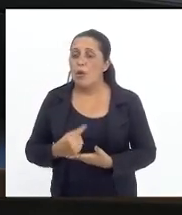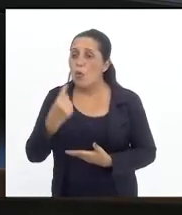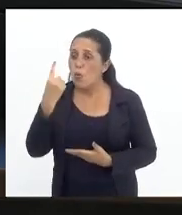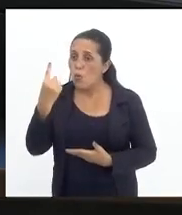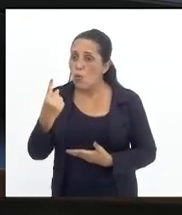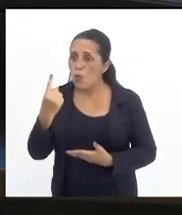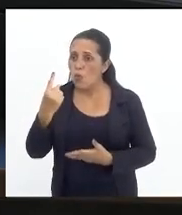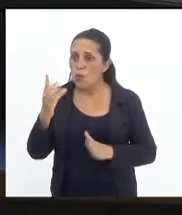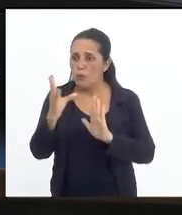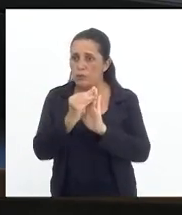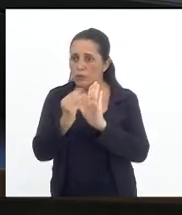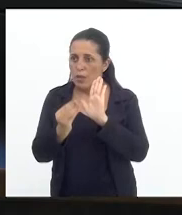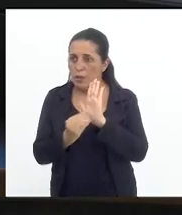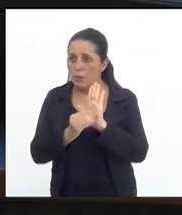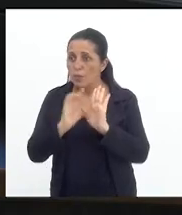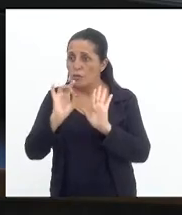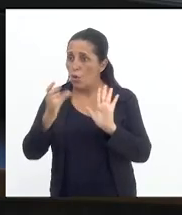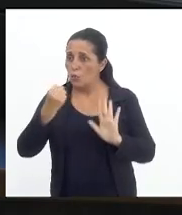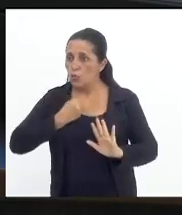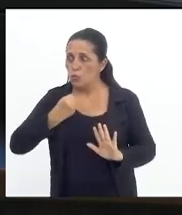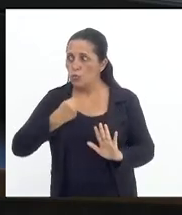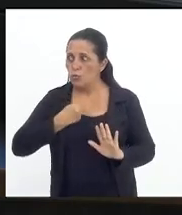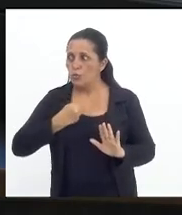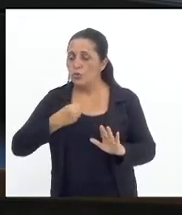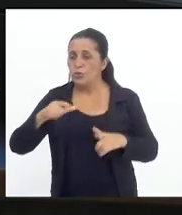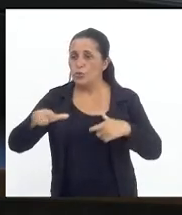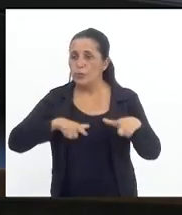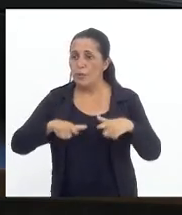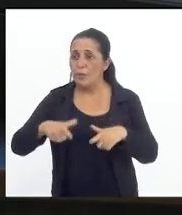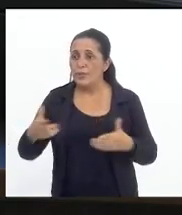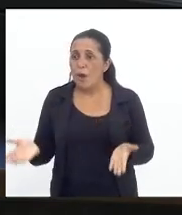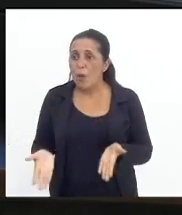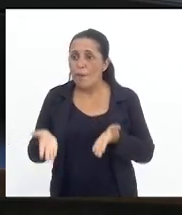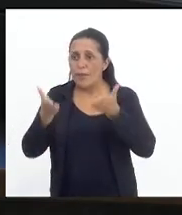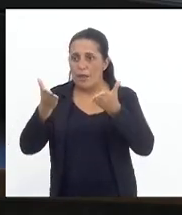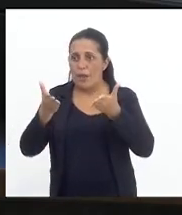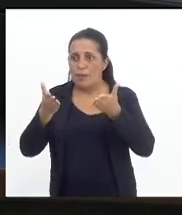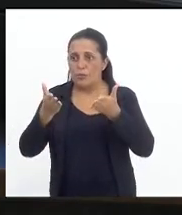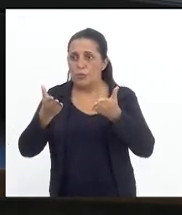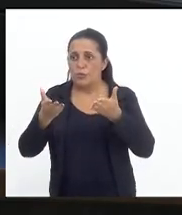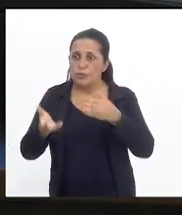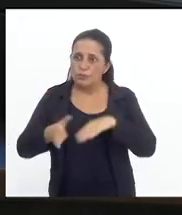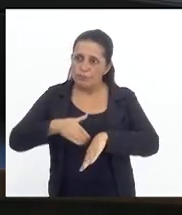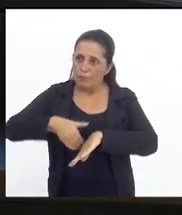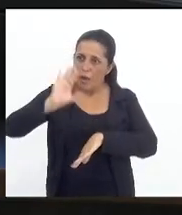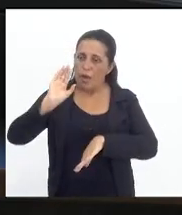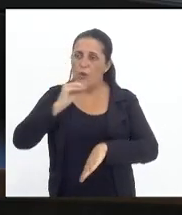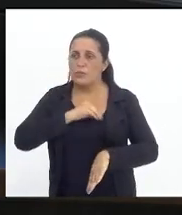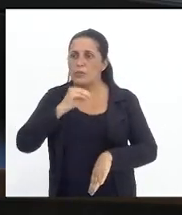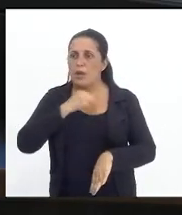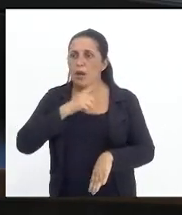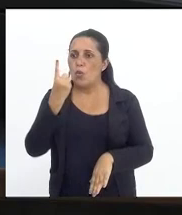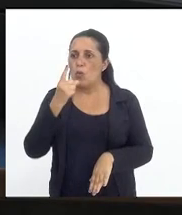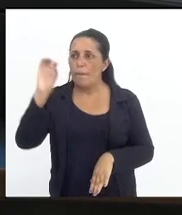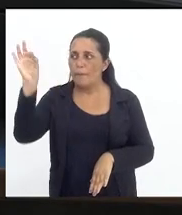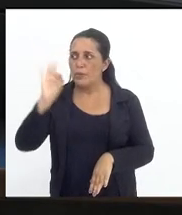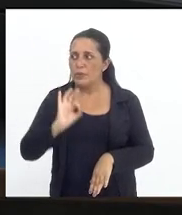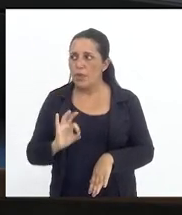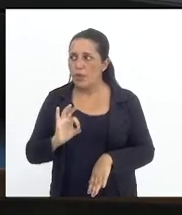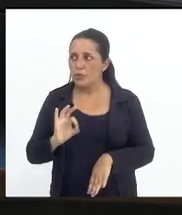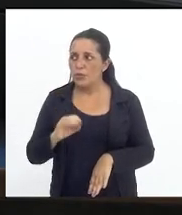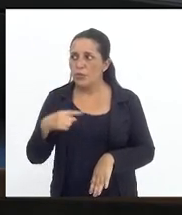numérico com relação ao número de emprego mas se nós aumentarmos a massa salarial em um por cento